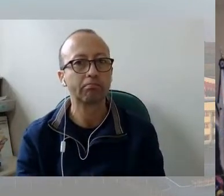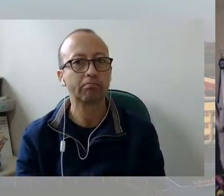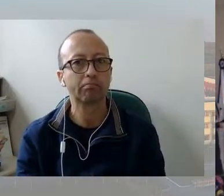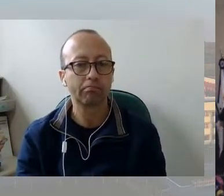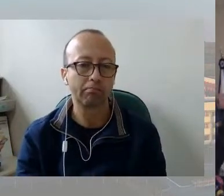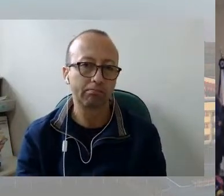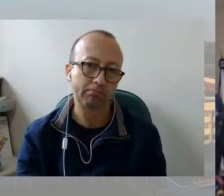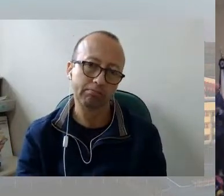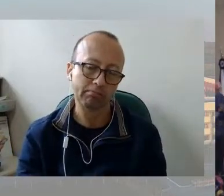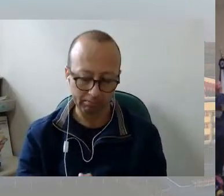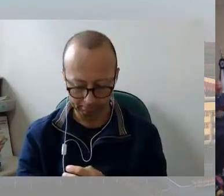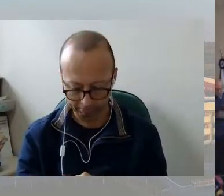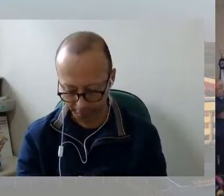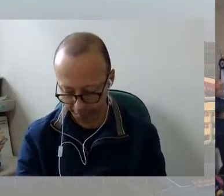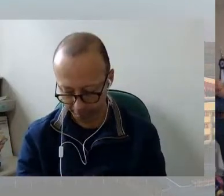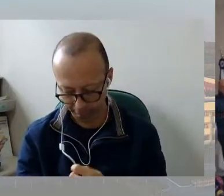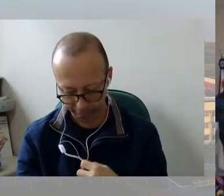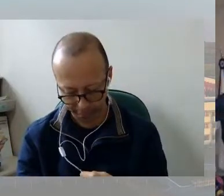tema. Tá bem?